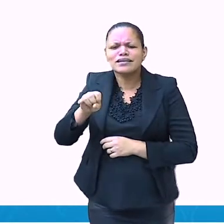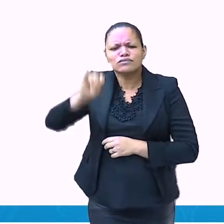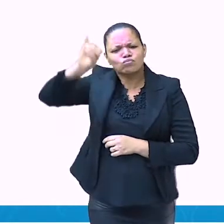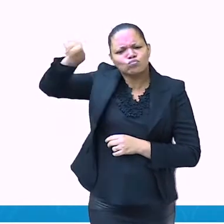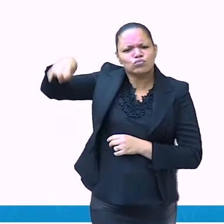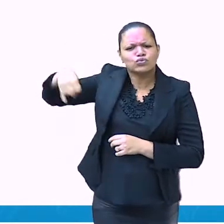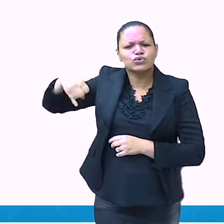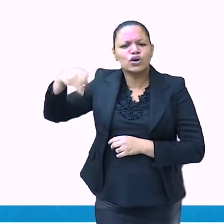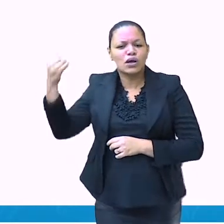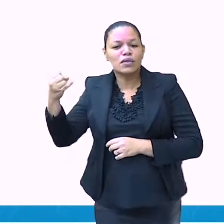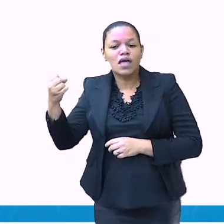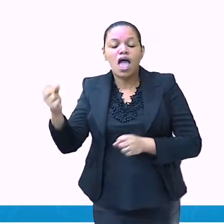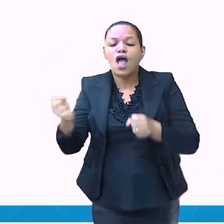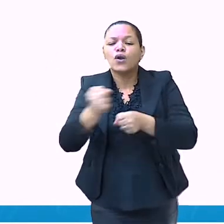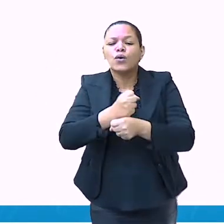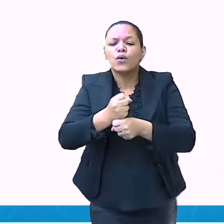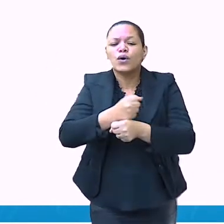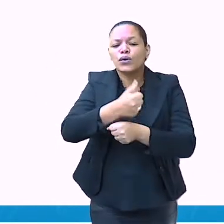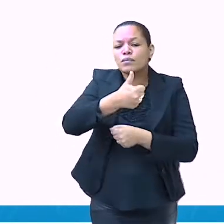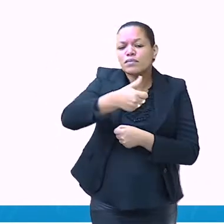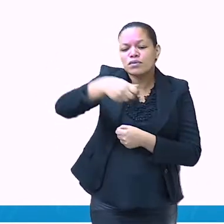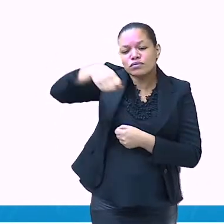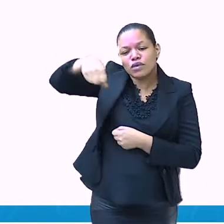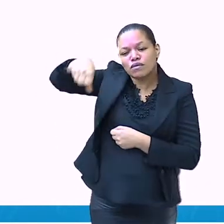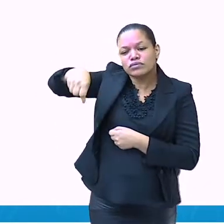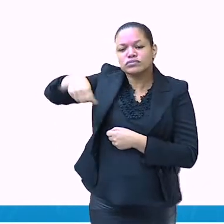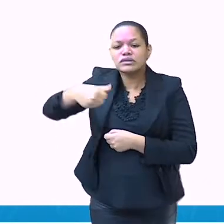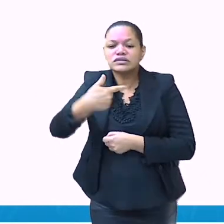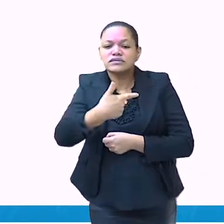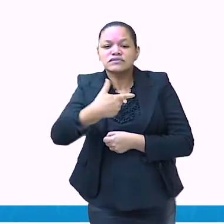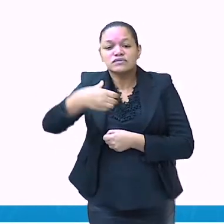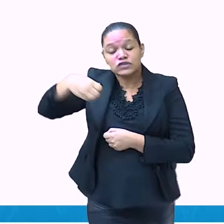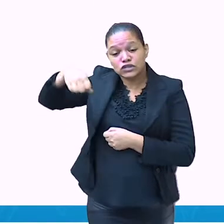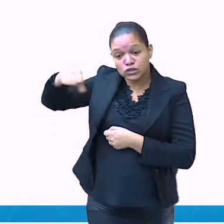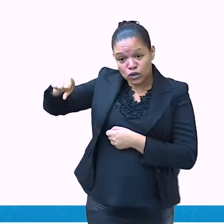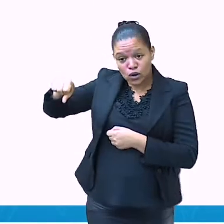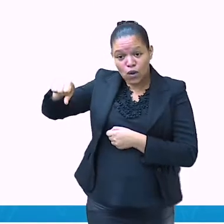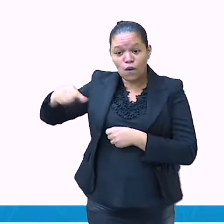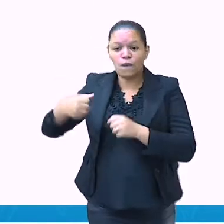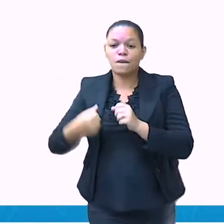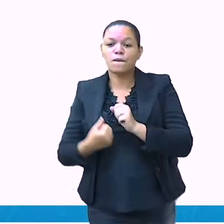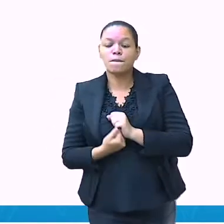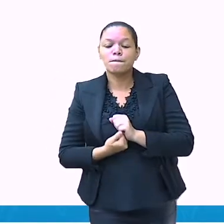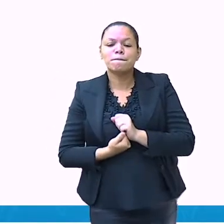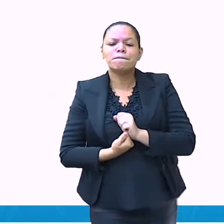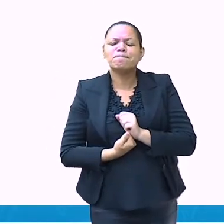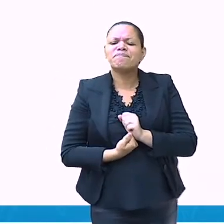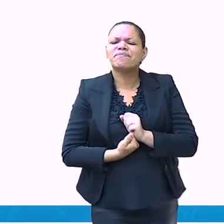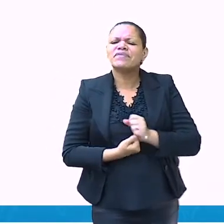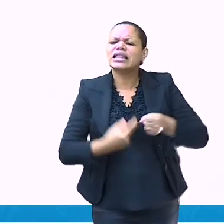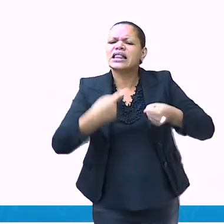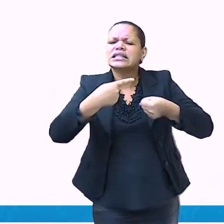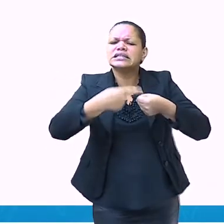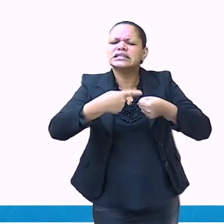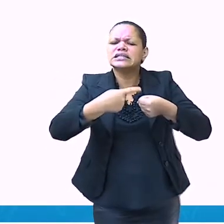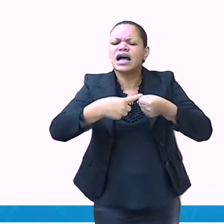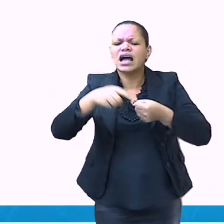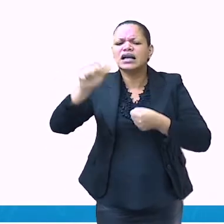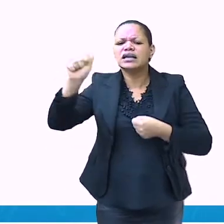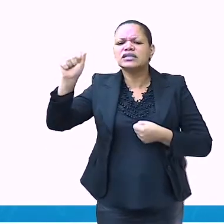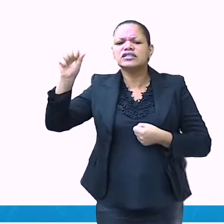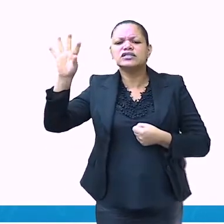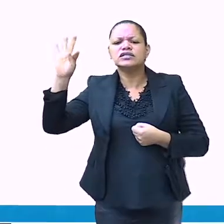1929, em Atlanta, na Geórgia, que é nos Estados Unidos. O estado é a Geórgia, Atlanta é a cidade,